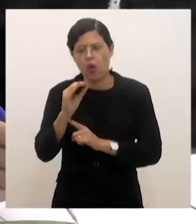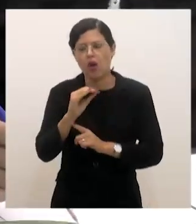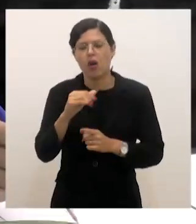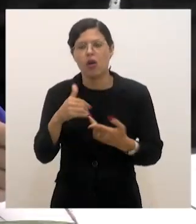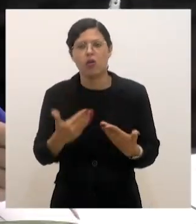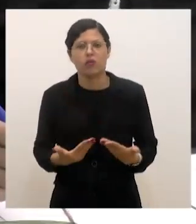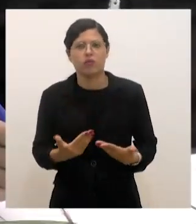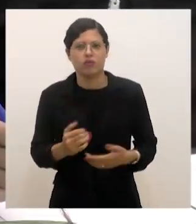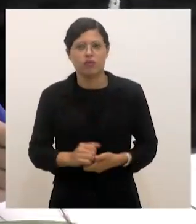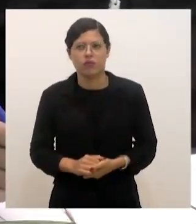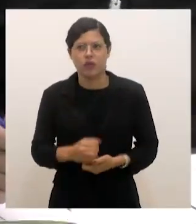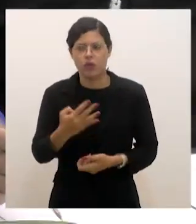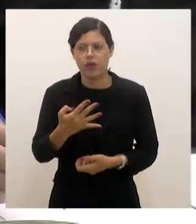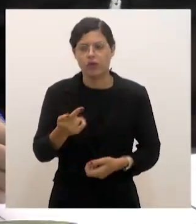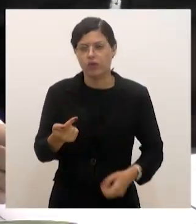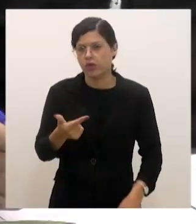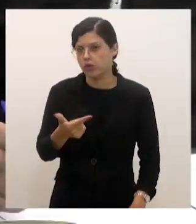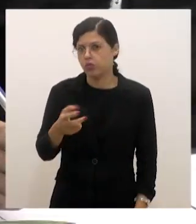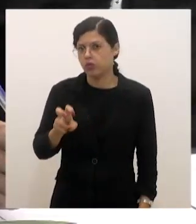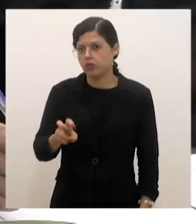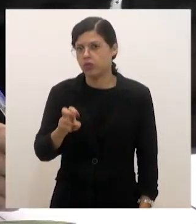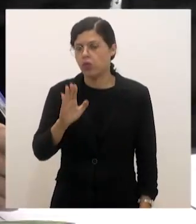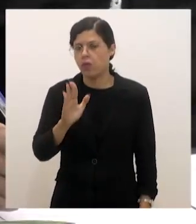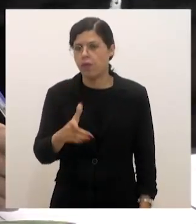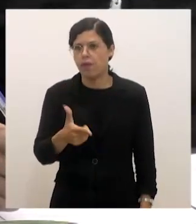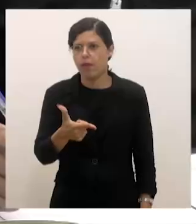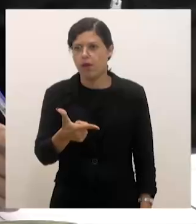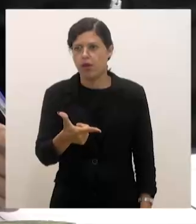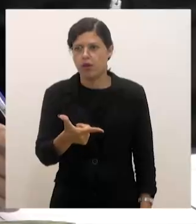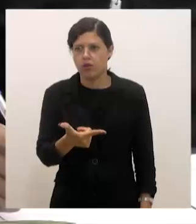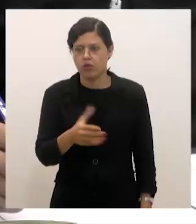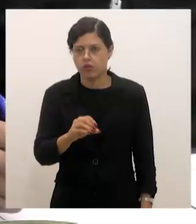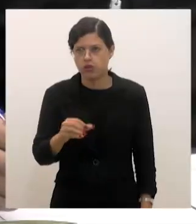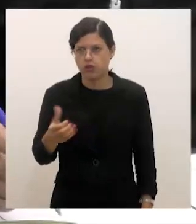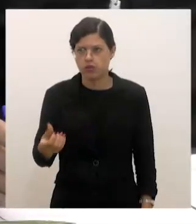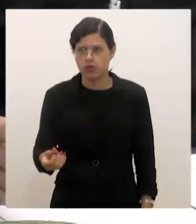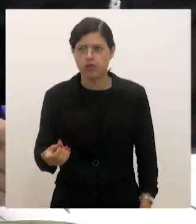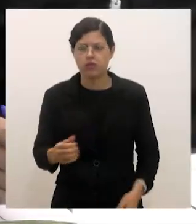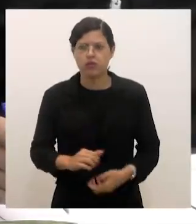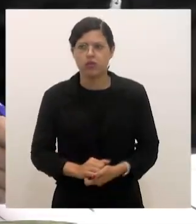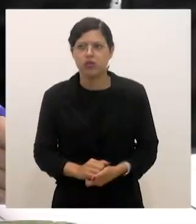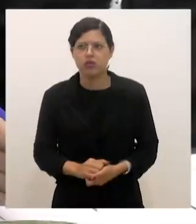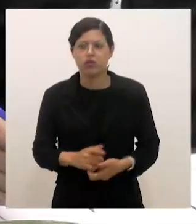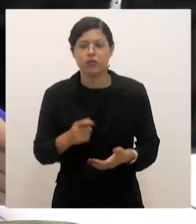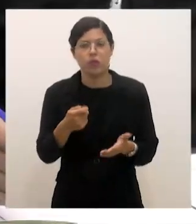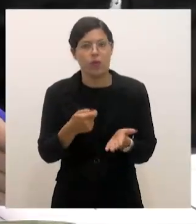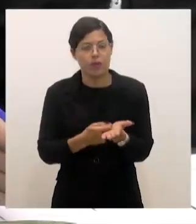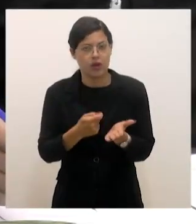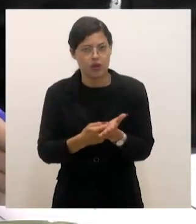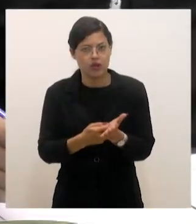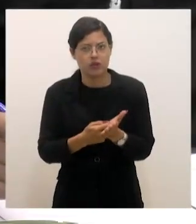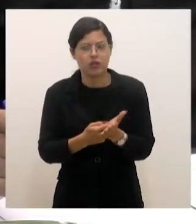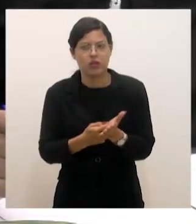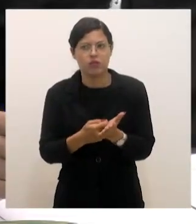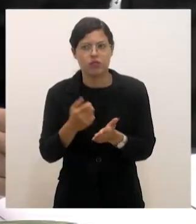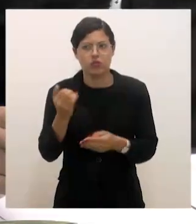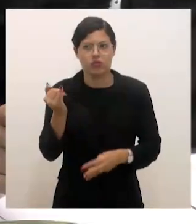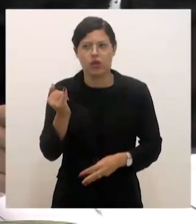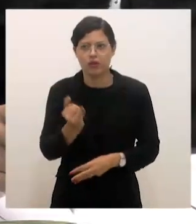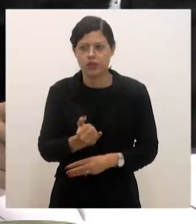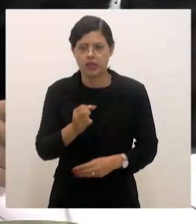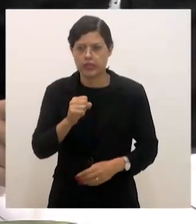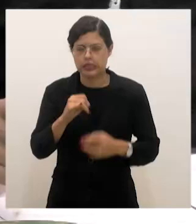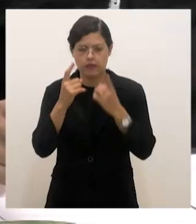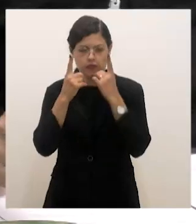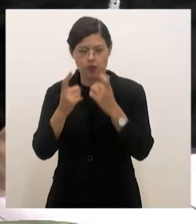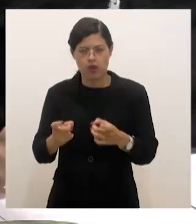a 4725, de 2006, que autoriza a Executiva a criar a obrigação de notificação compulsória nos casos de